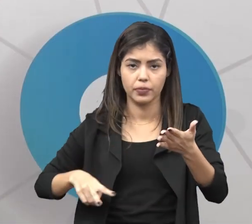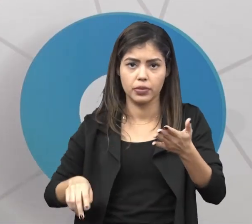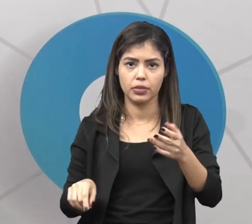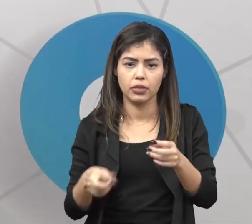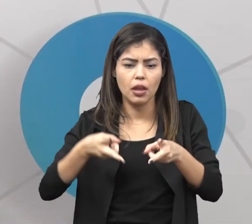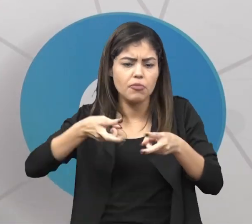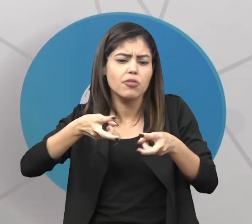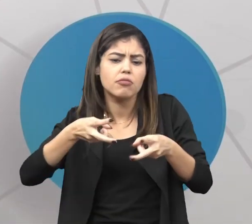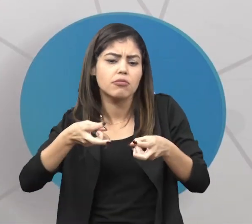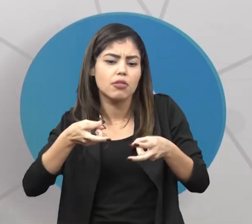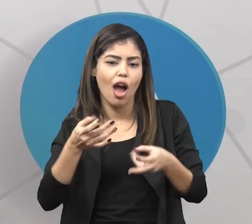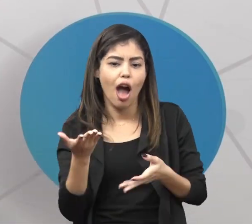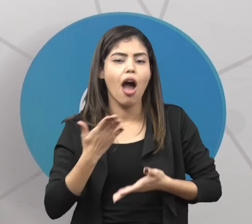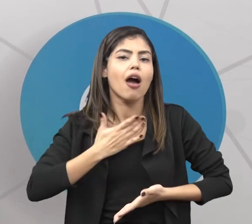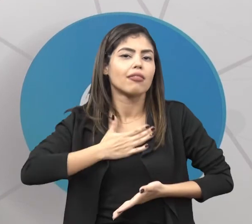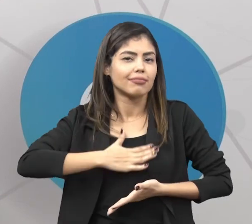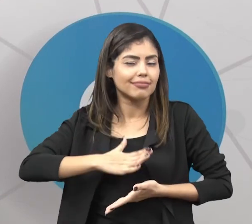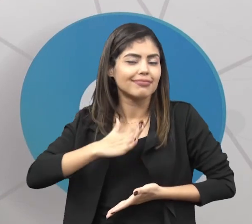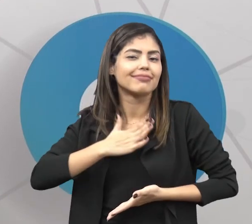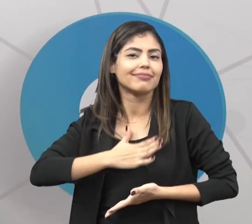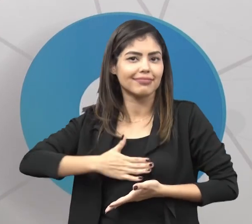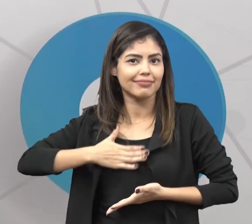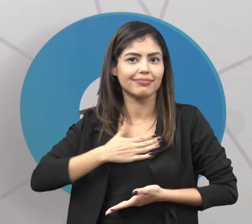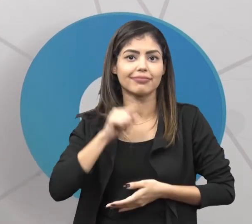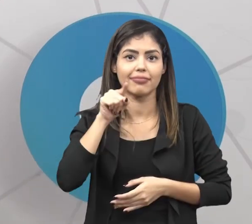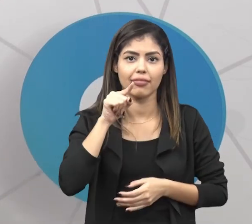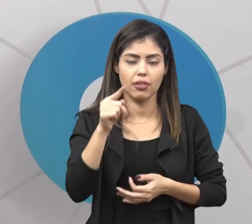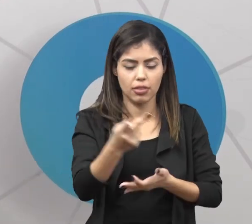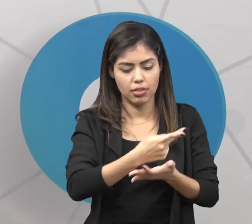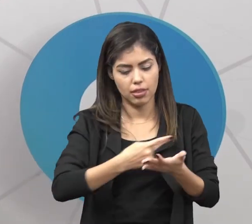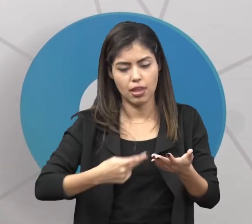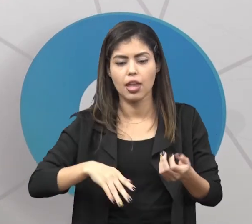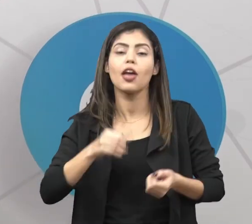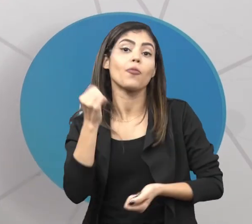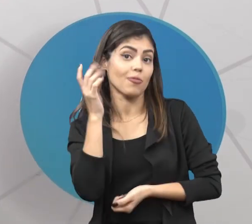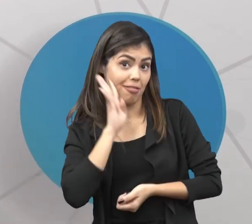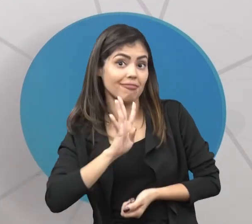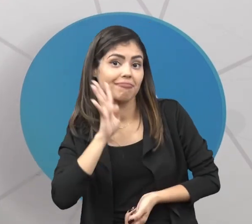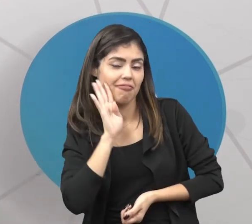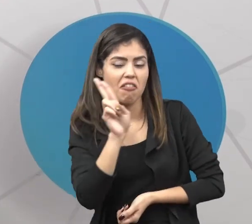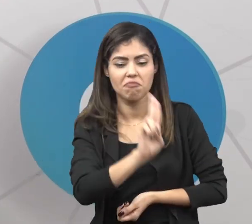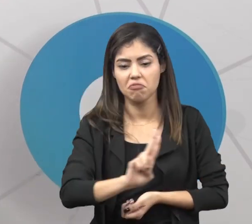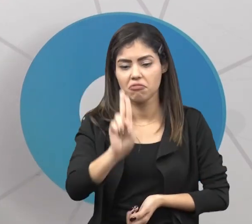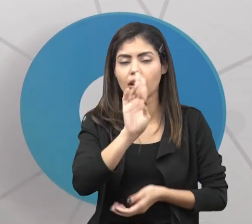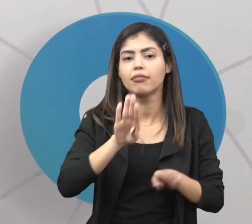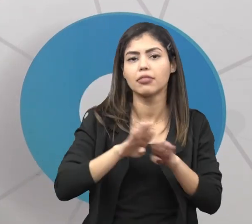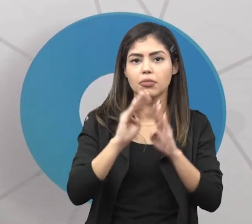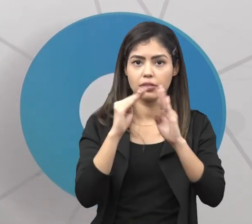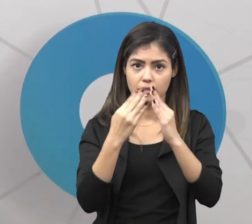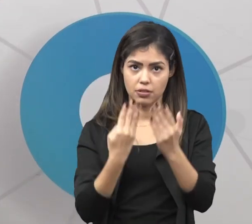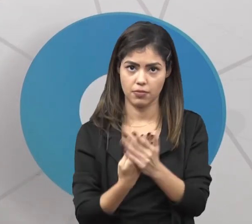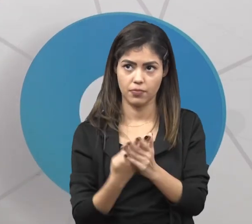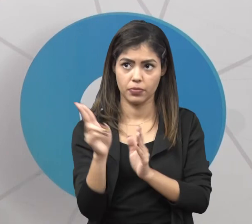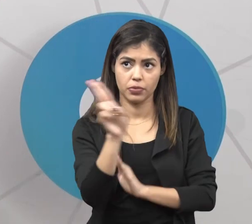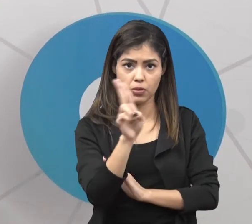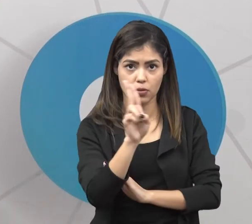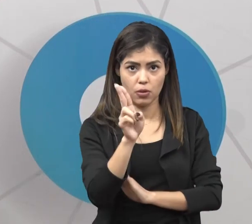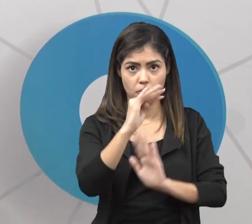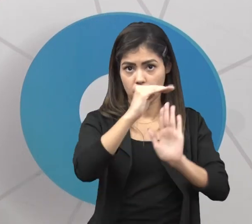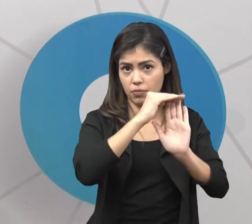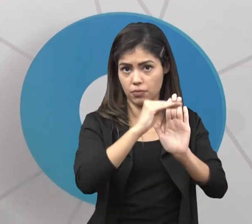que vocês se familiarizem com esse gênero textual, porque ele é muito bacana e muito utilizado nas escolas, o nome de